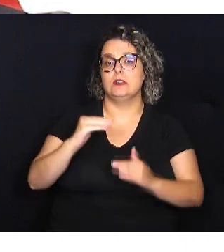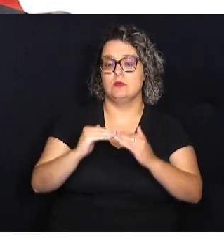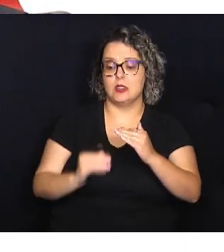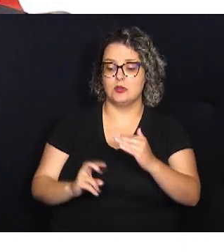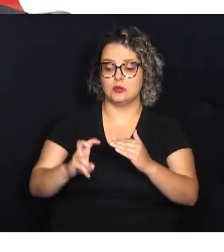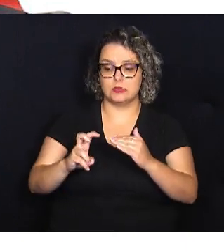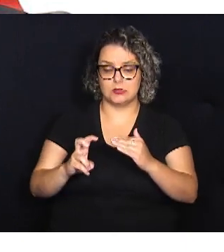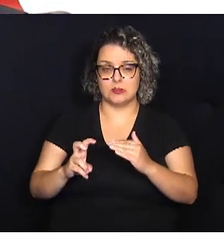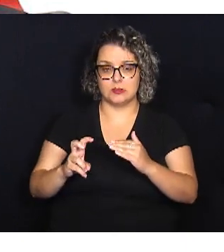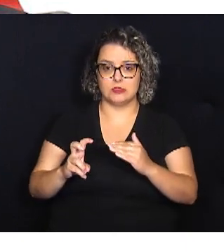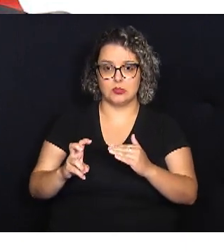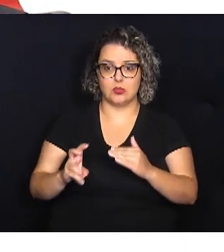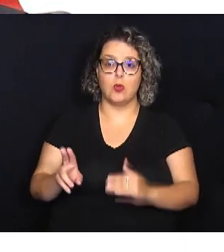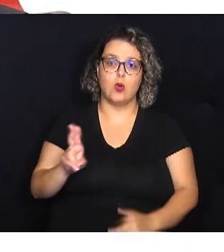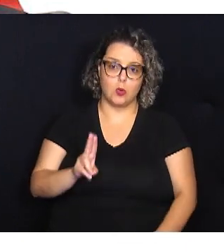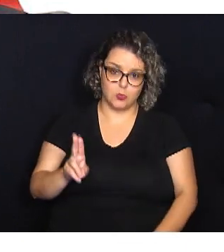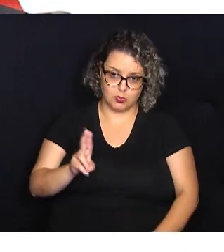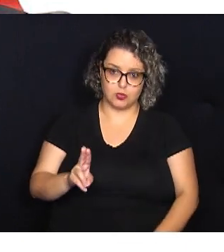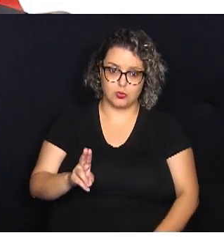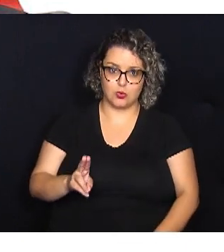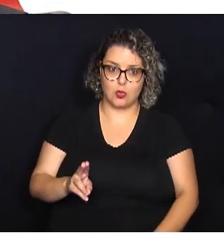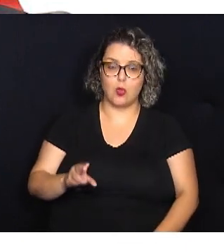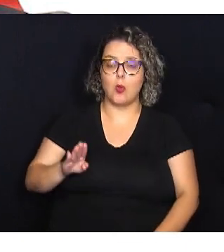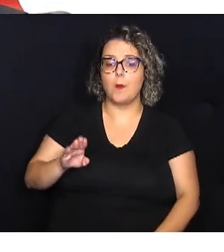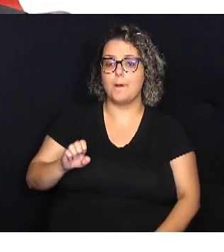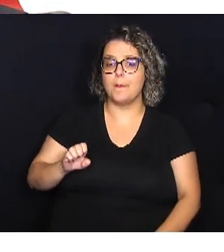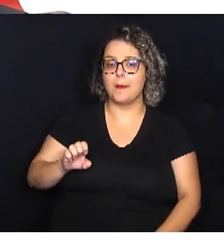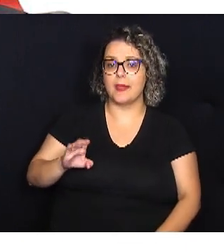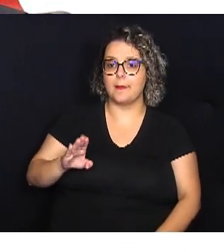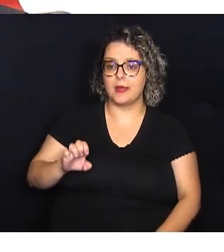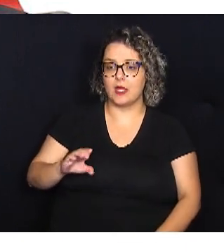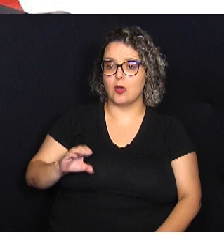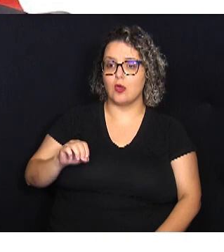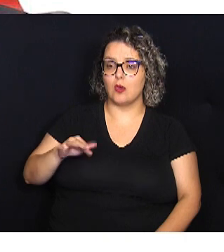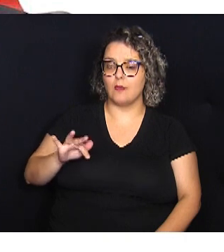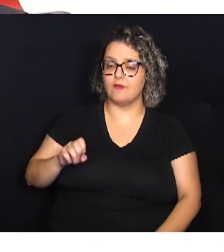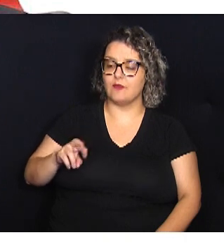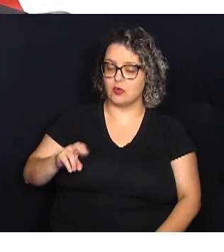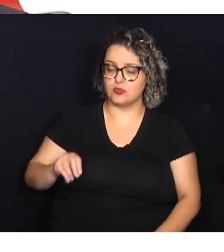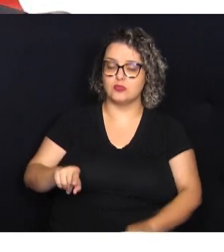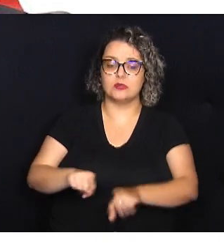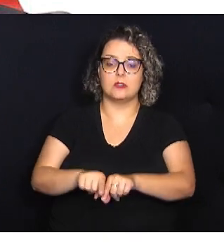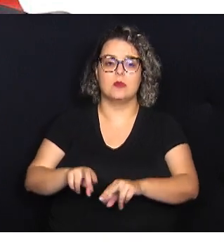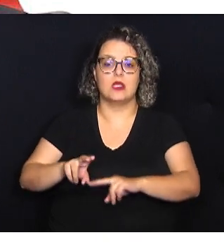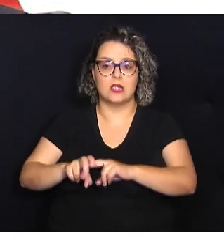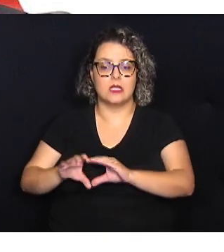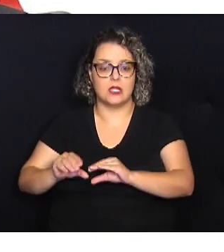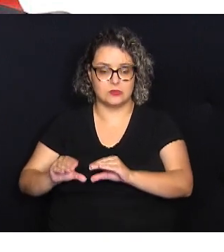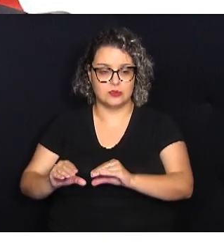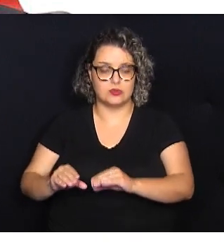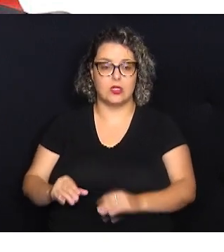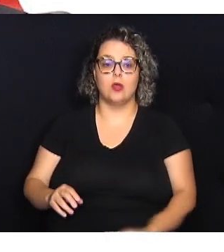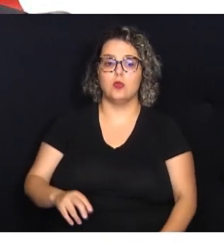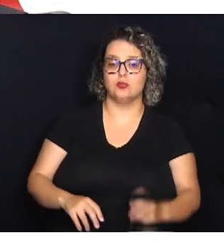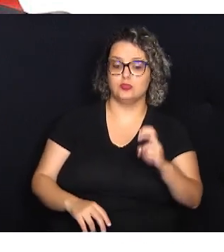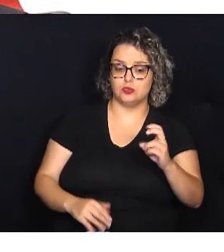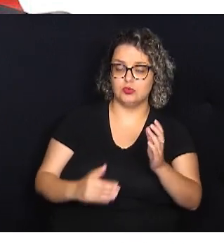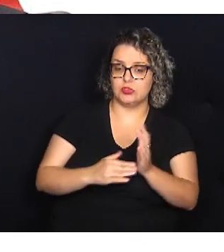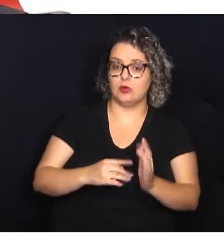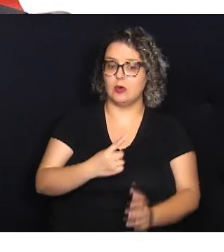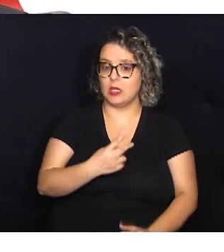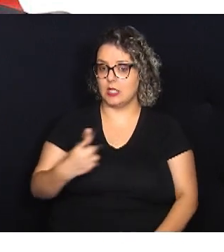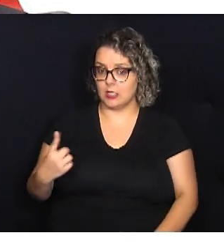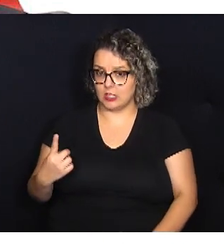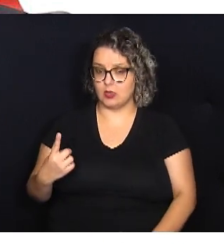com idade inferior a 5 anos utilizam bebê conforto e cadeirinha no entanto quando a idade analisada é a